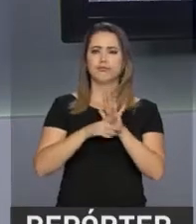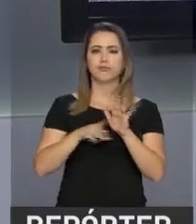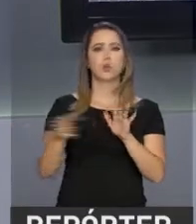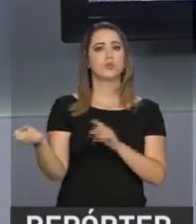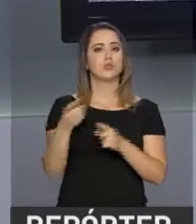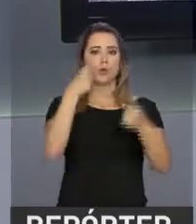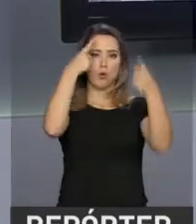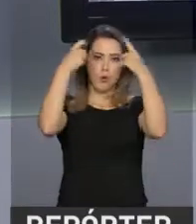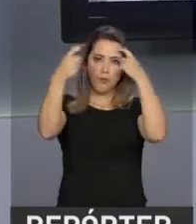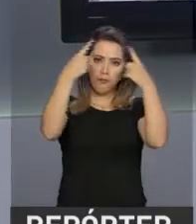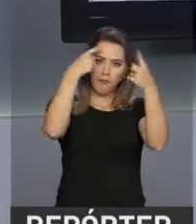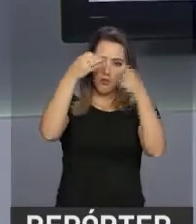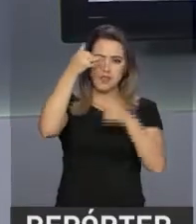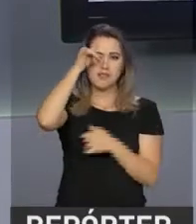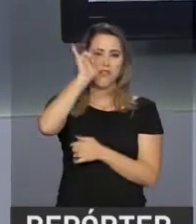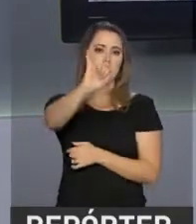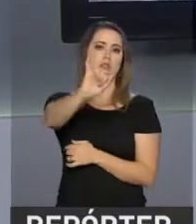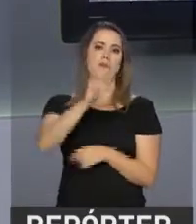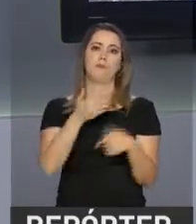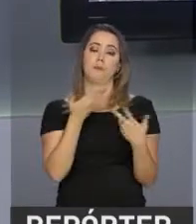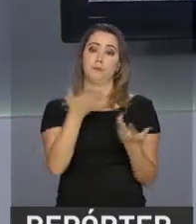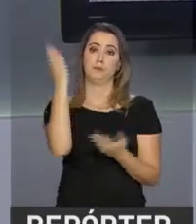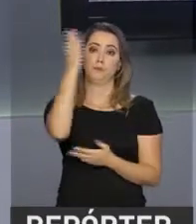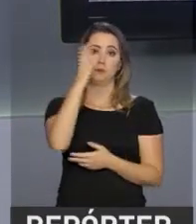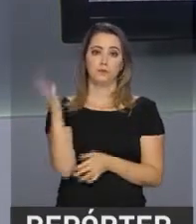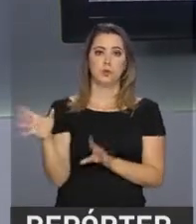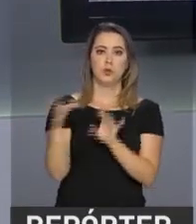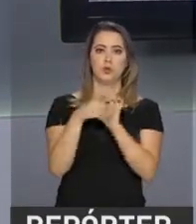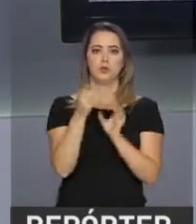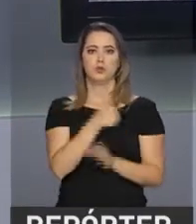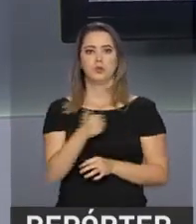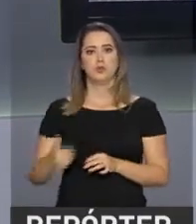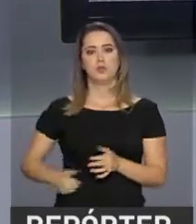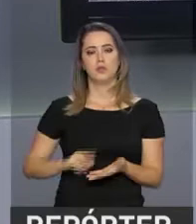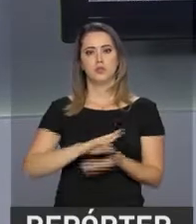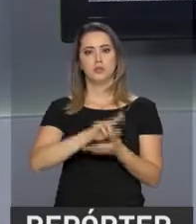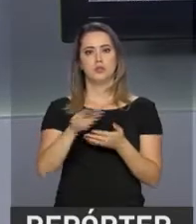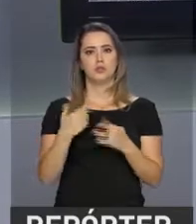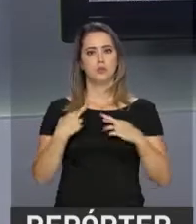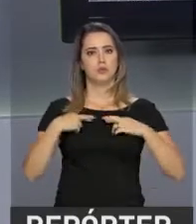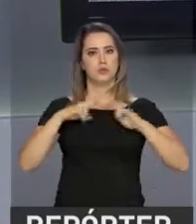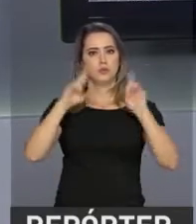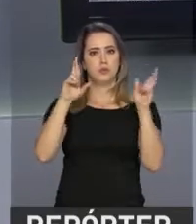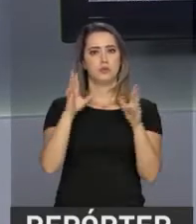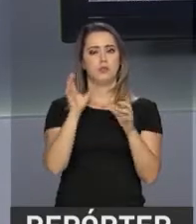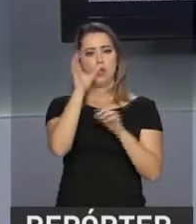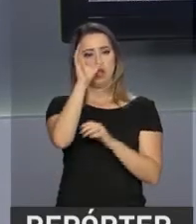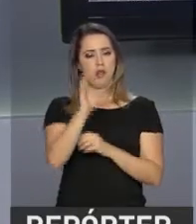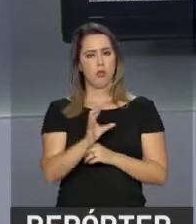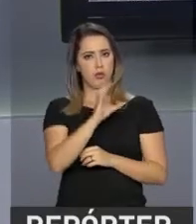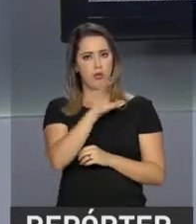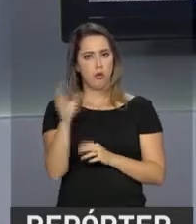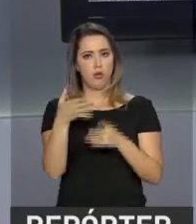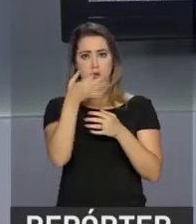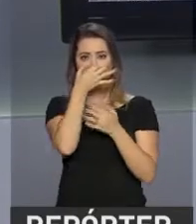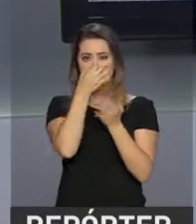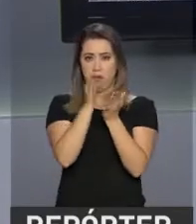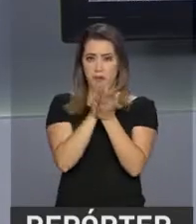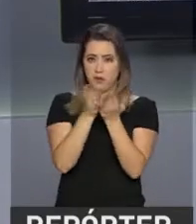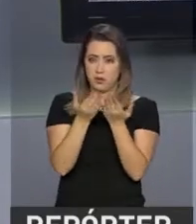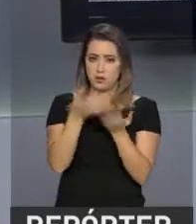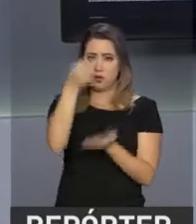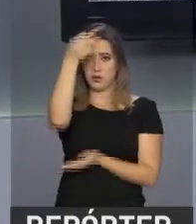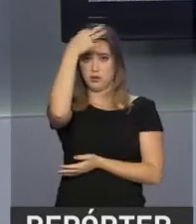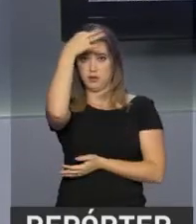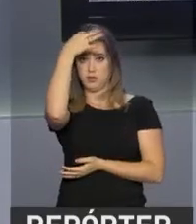luta contra a violência no Brasil. Uma parceria entre o governo e diversas religiões, como a católica, evangélica, espírita e de